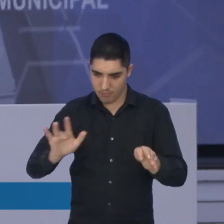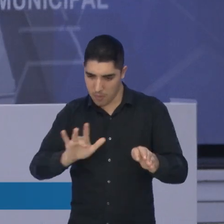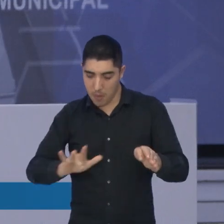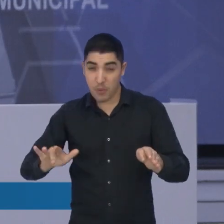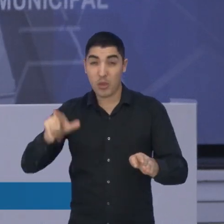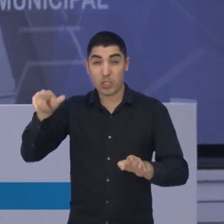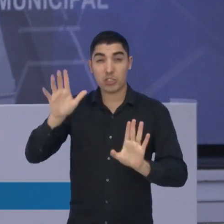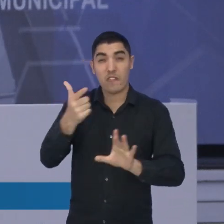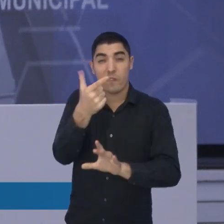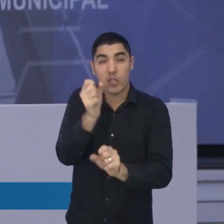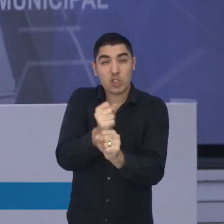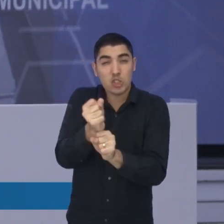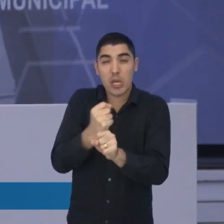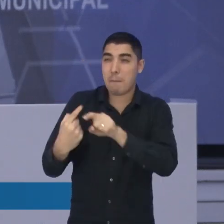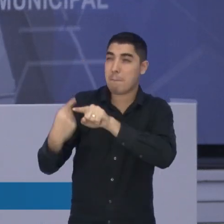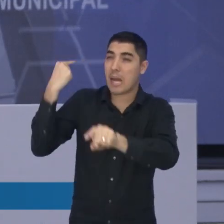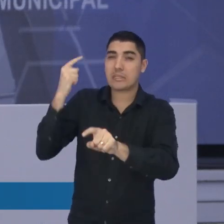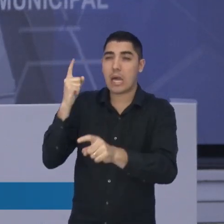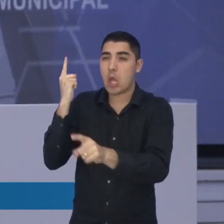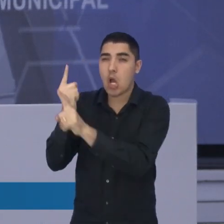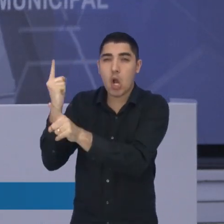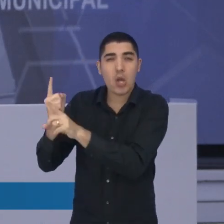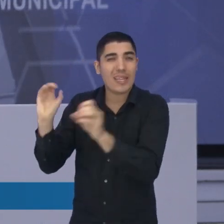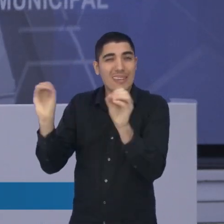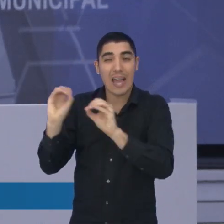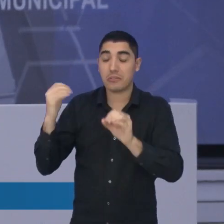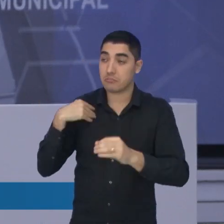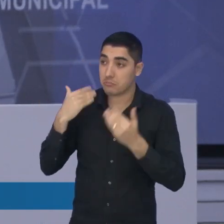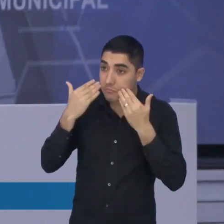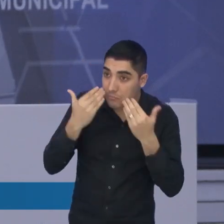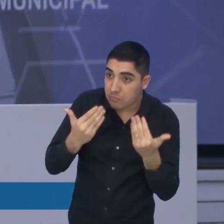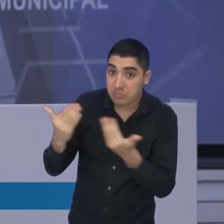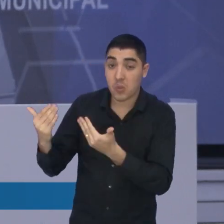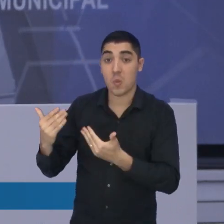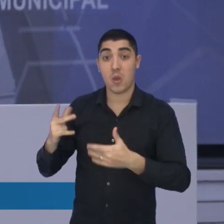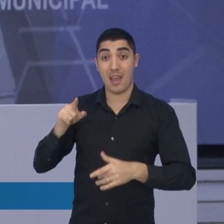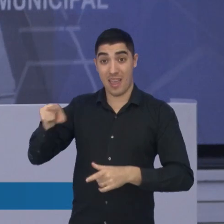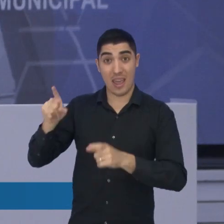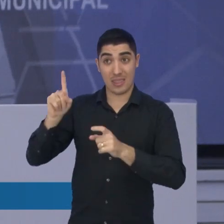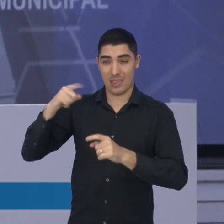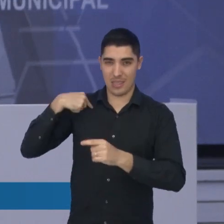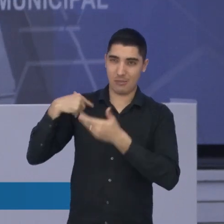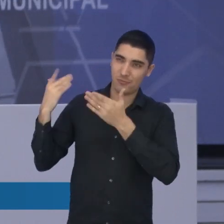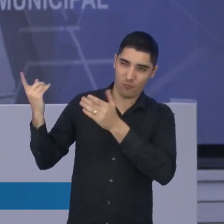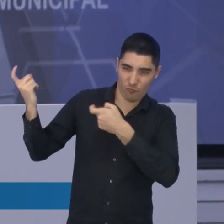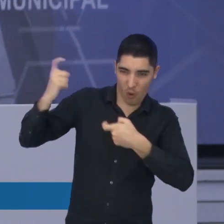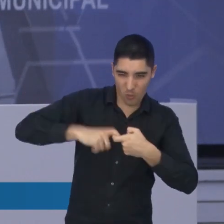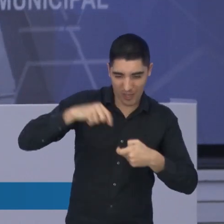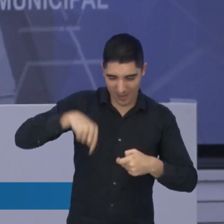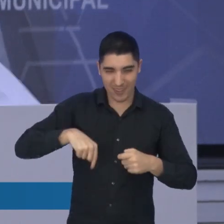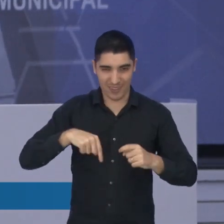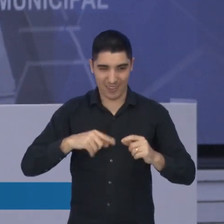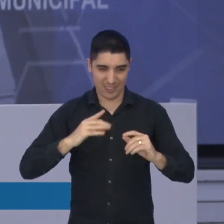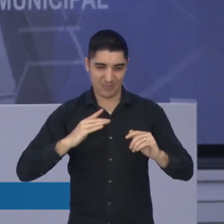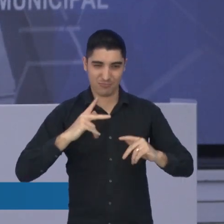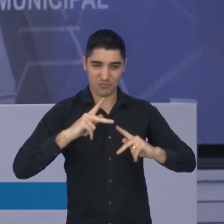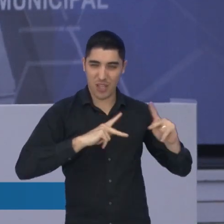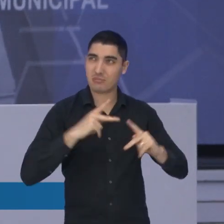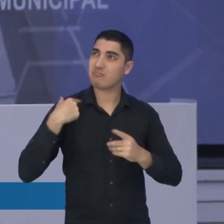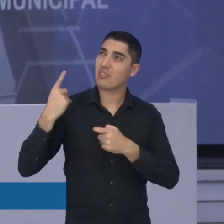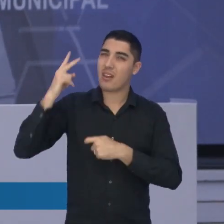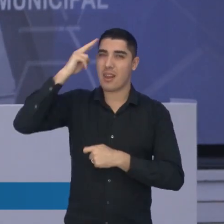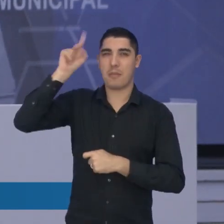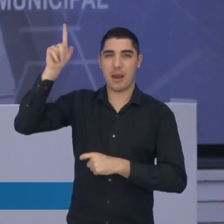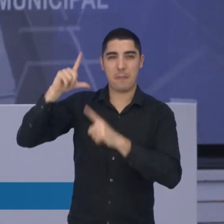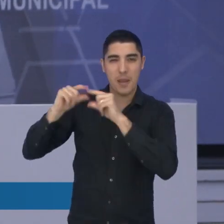mais de 20 anos. Quando eu cheguei de Brasília depois dessa sessão e me perguntaram o que eu fui fazer lá, era fácil responder. Eu